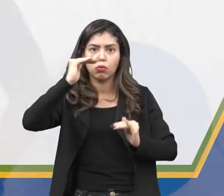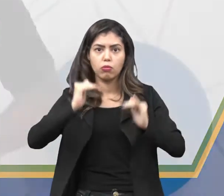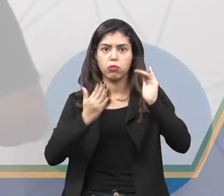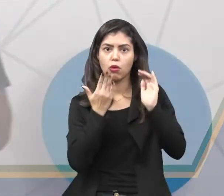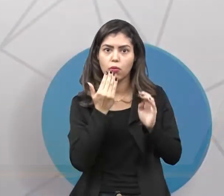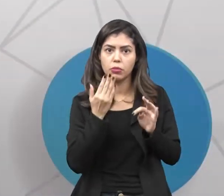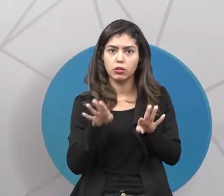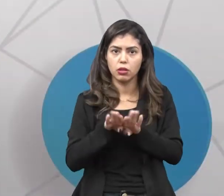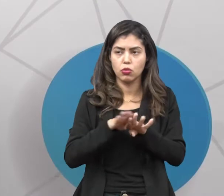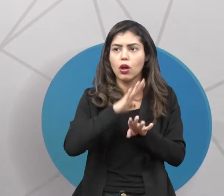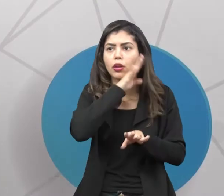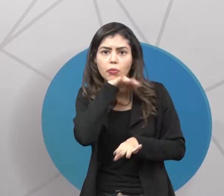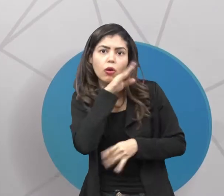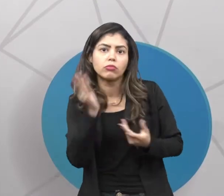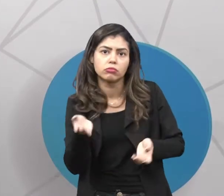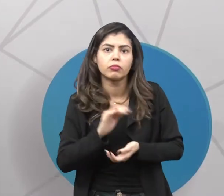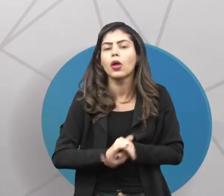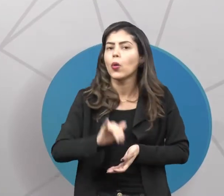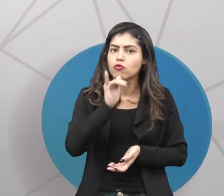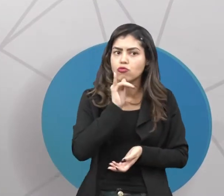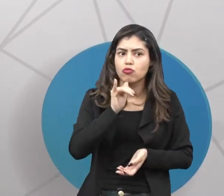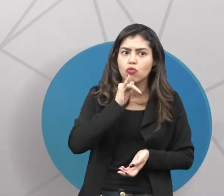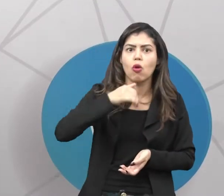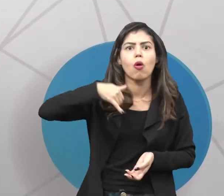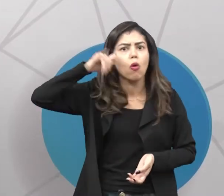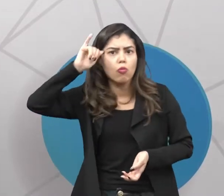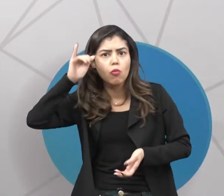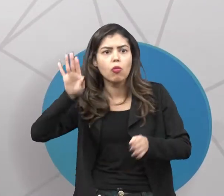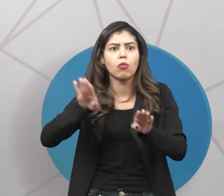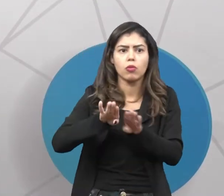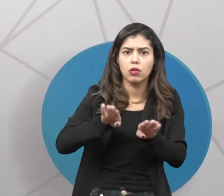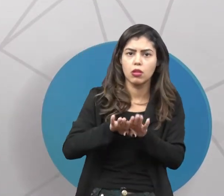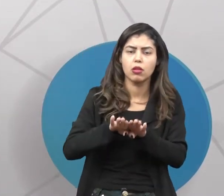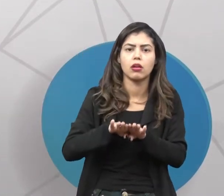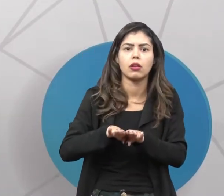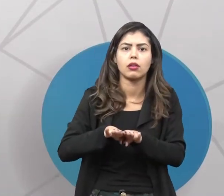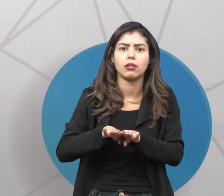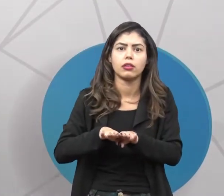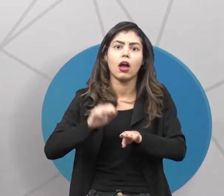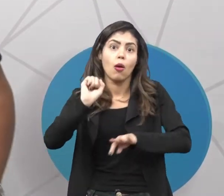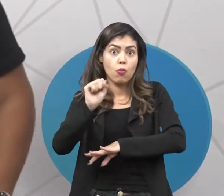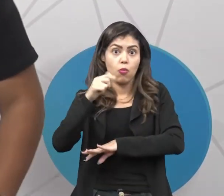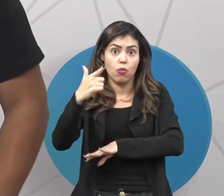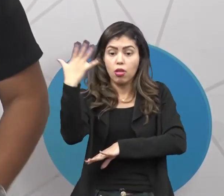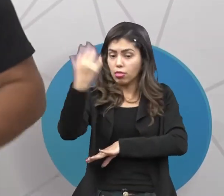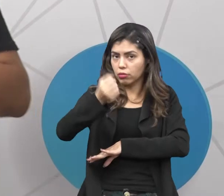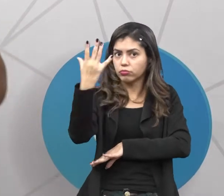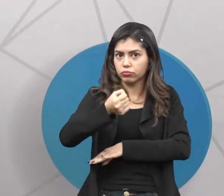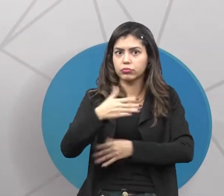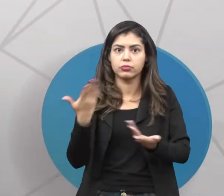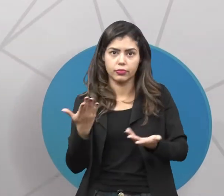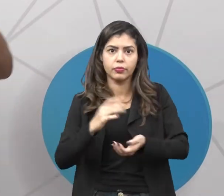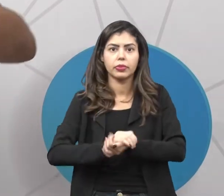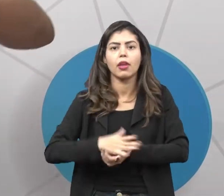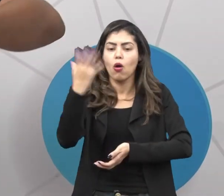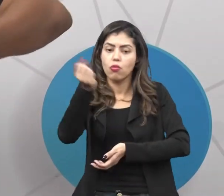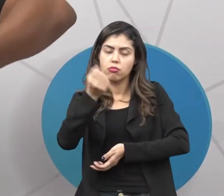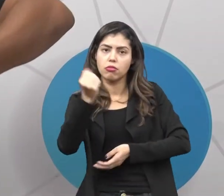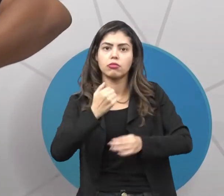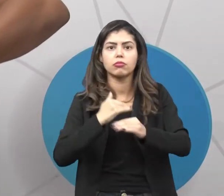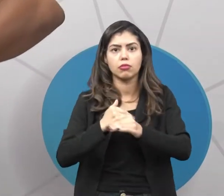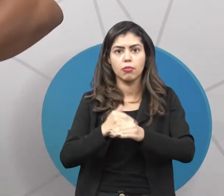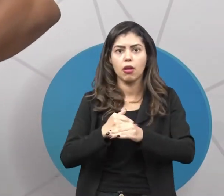aí fica para o caso do gado bovino para o leite, tá? A ideia do leite aí você